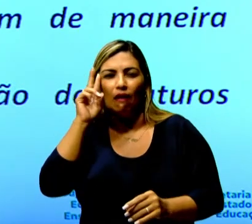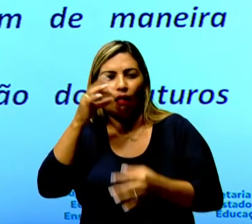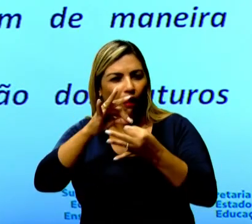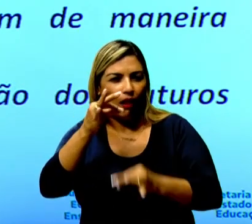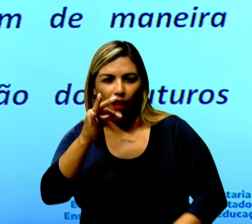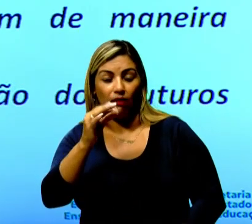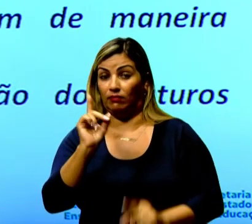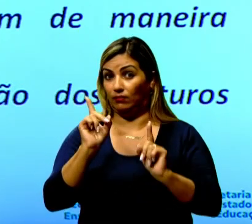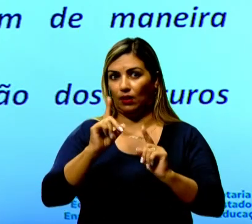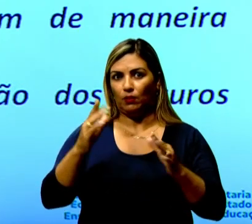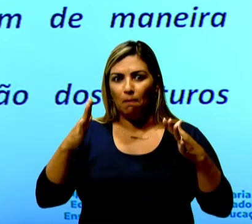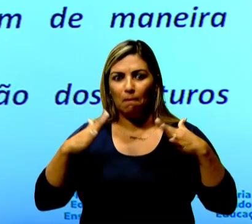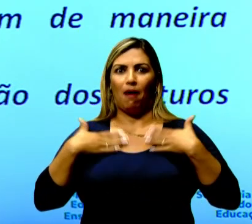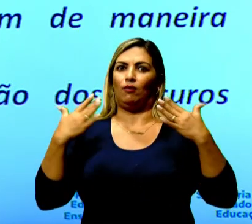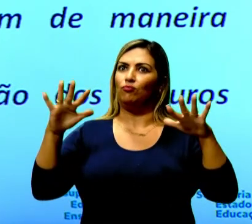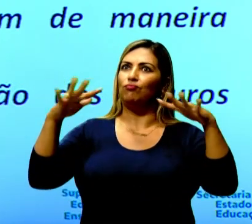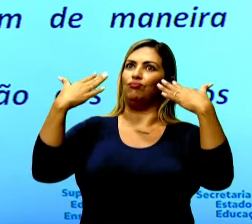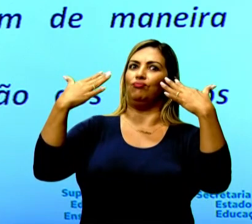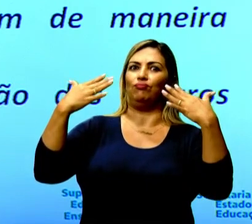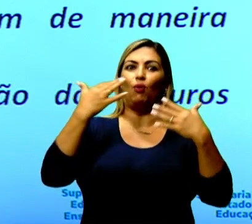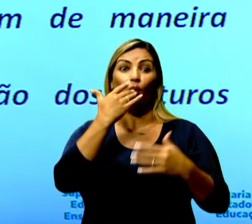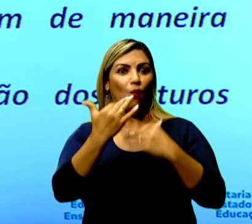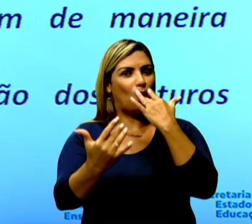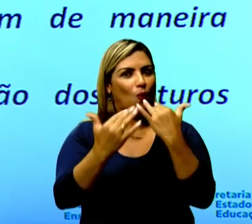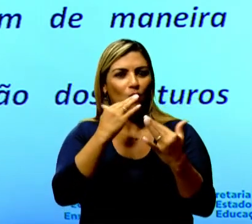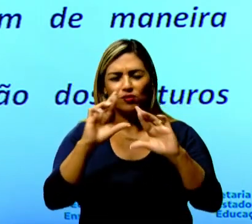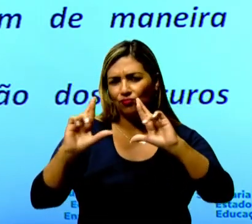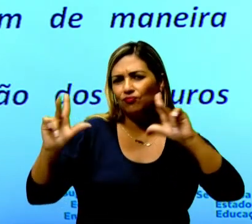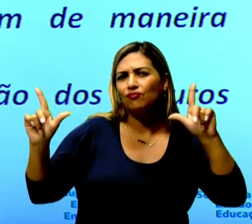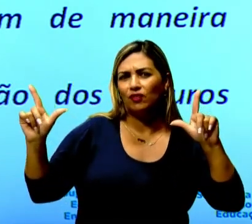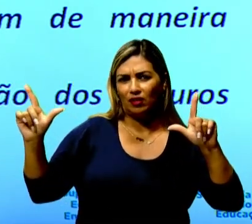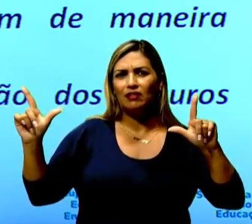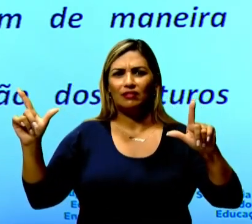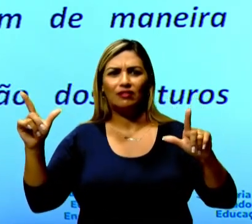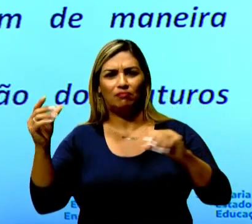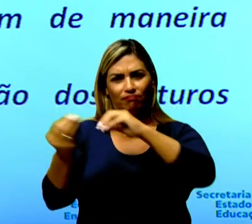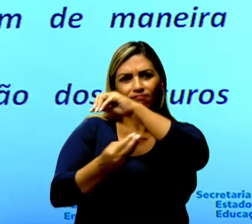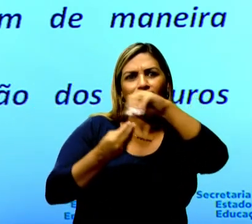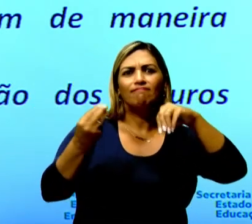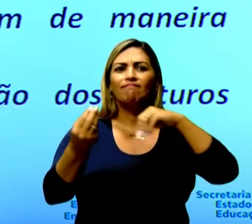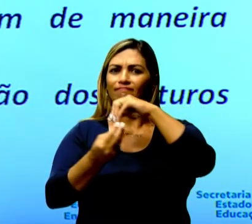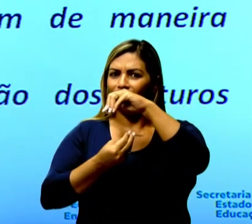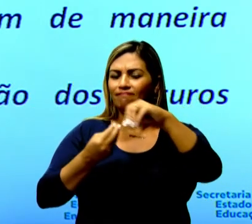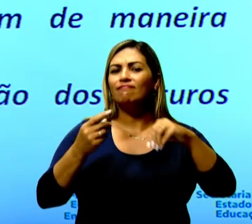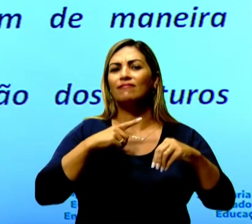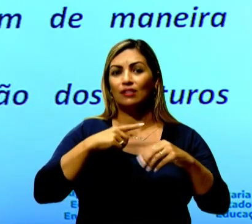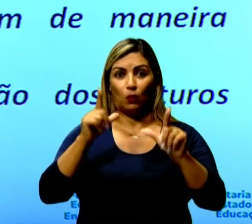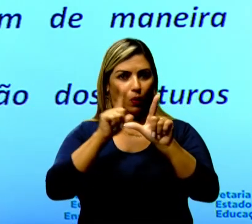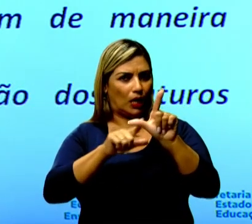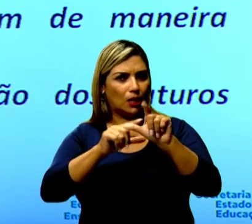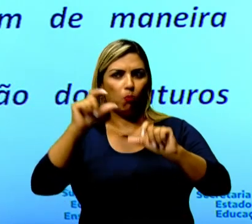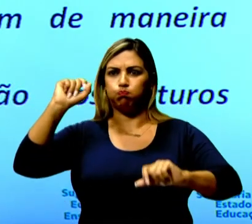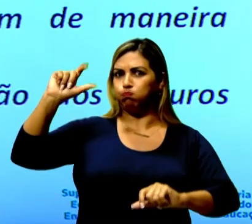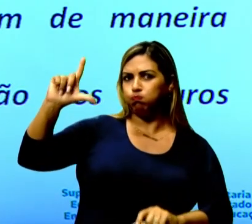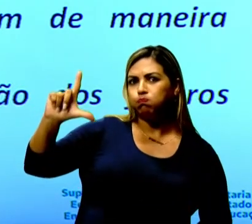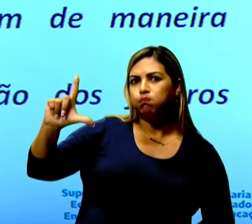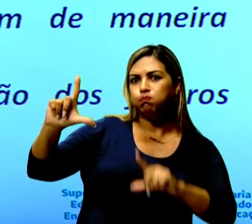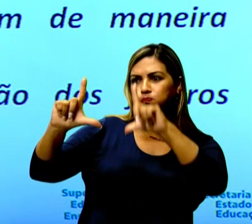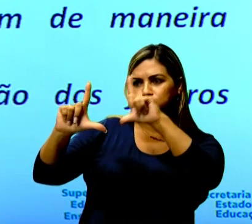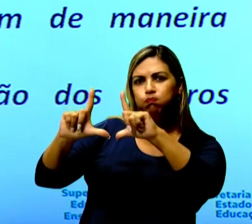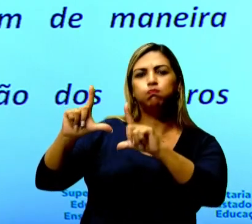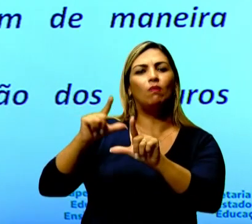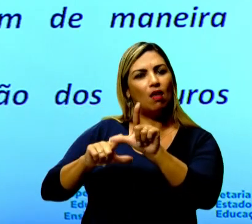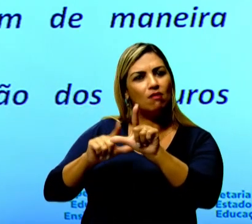artes de em e com cores de contrastes e letras grandes o outdoor consegue